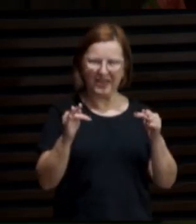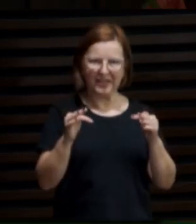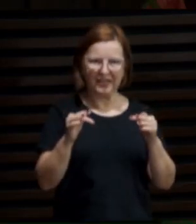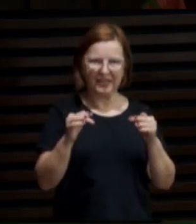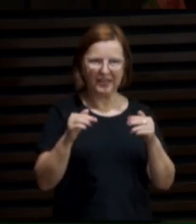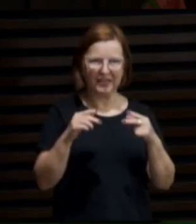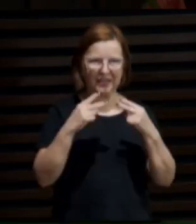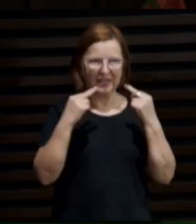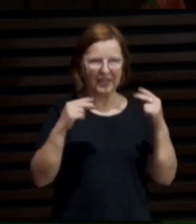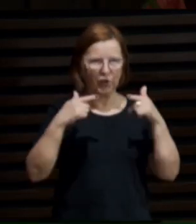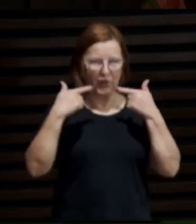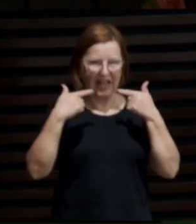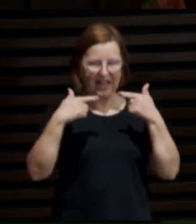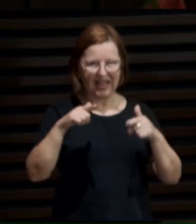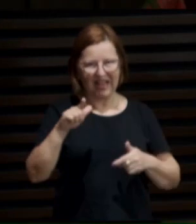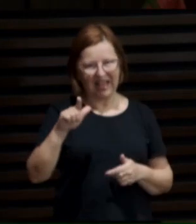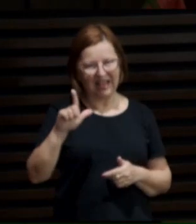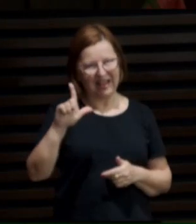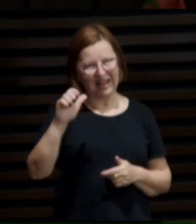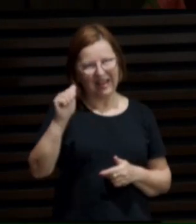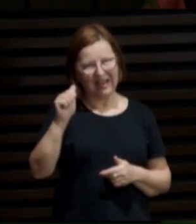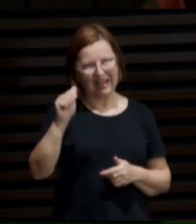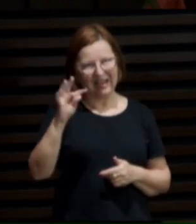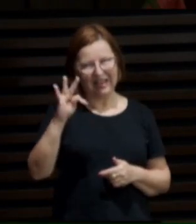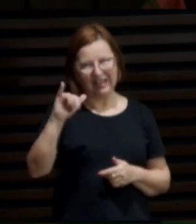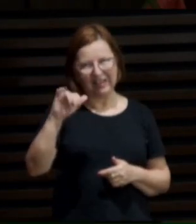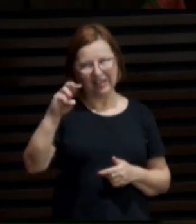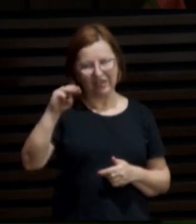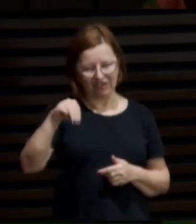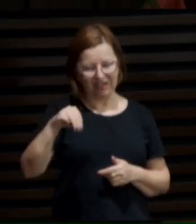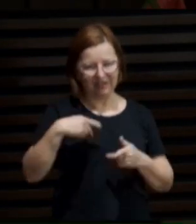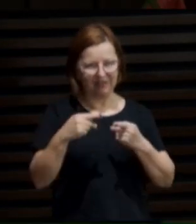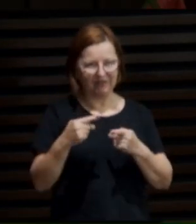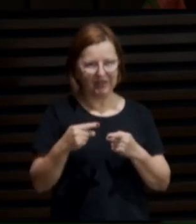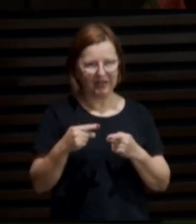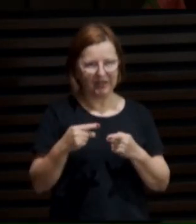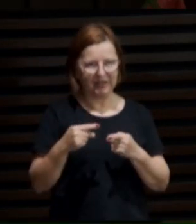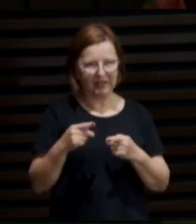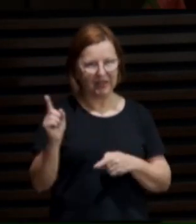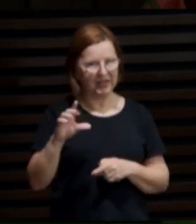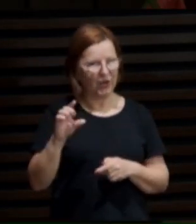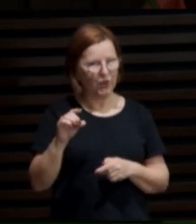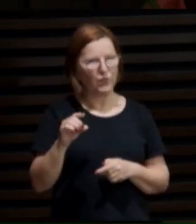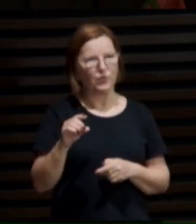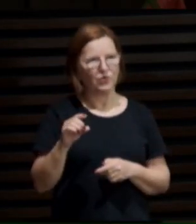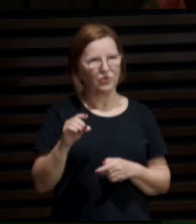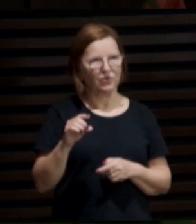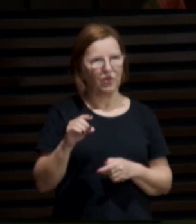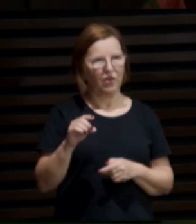lex orandi, lex credendi. Significa a lei de orar é a lei de